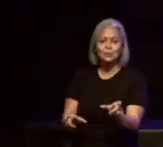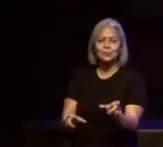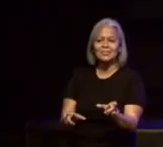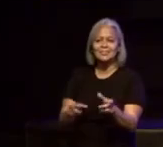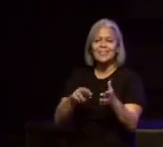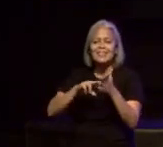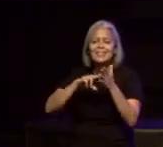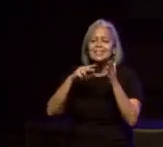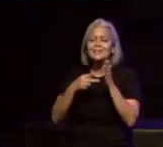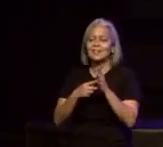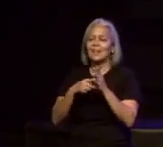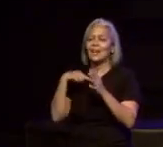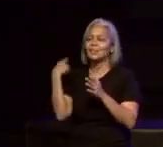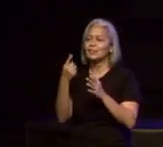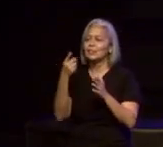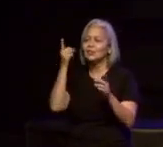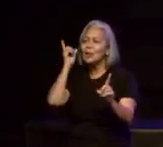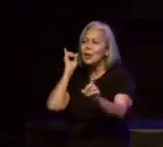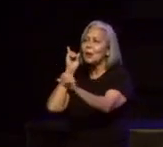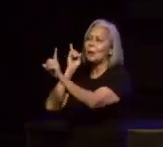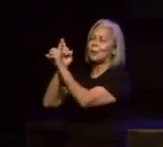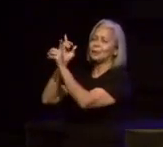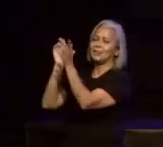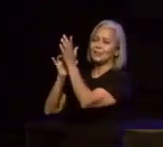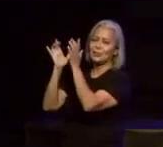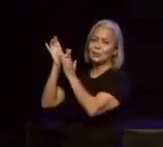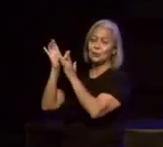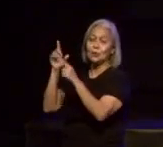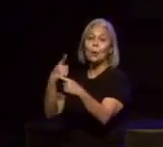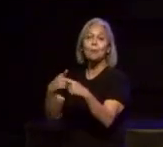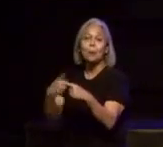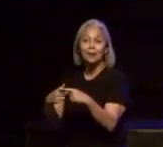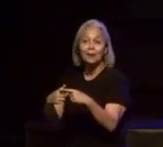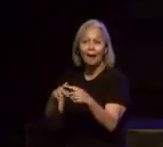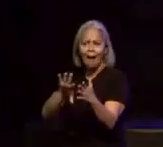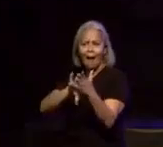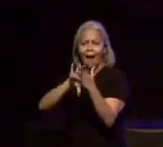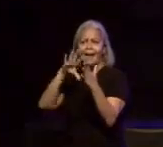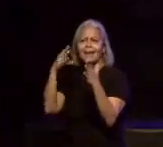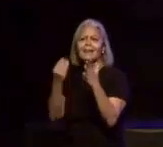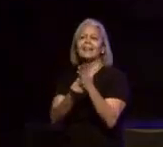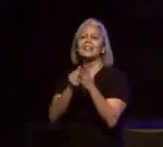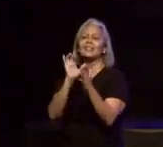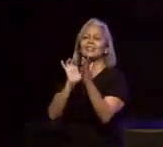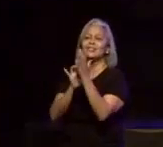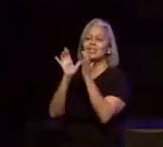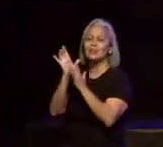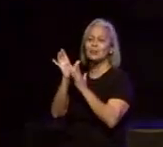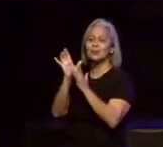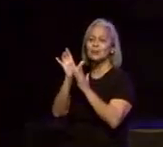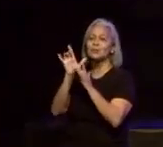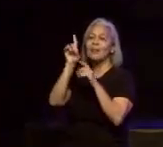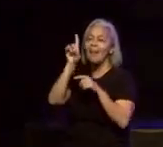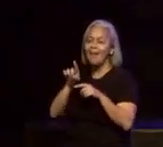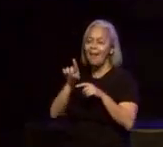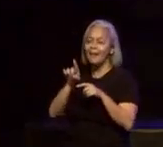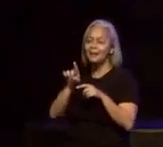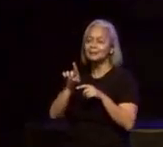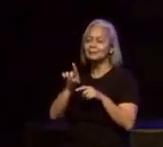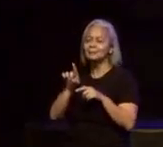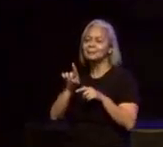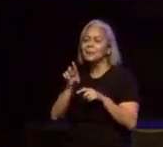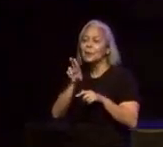Jesus. Porque a igreja de Jesus é o agente de Deus. Mais uma